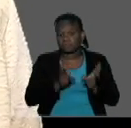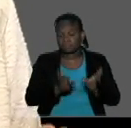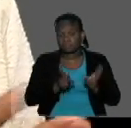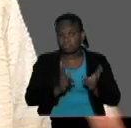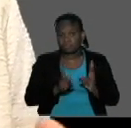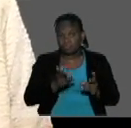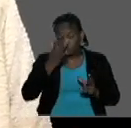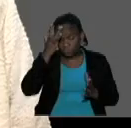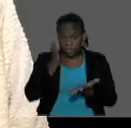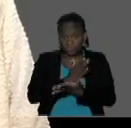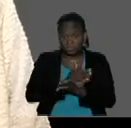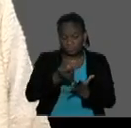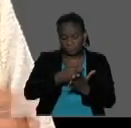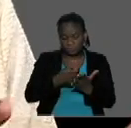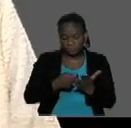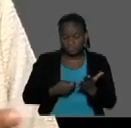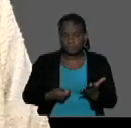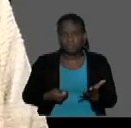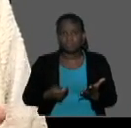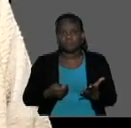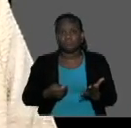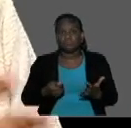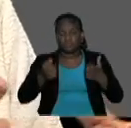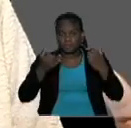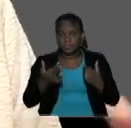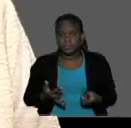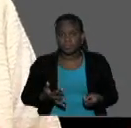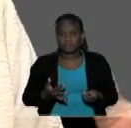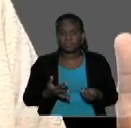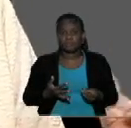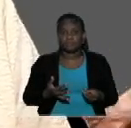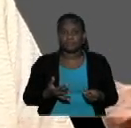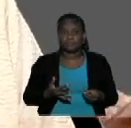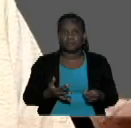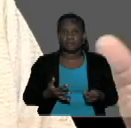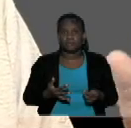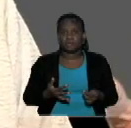ficou. Tem autores que dizem assim, tem donos de